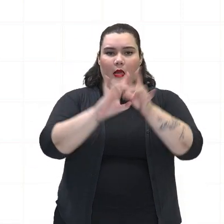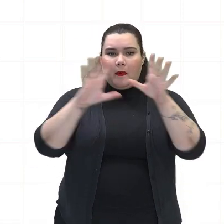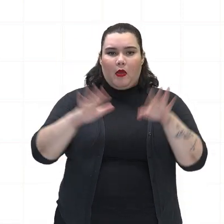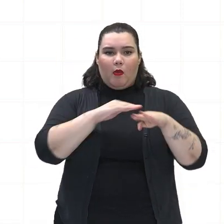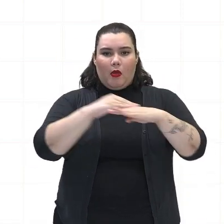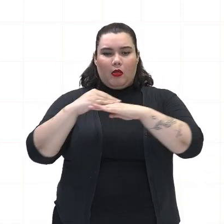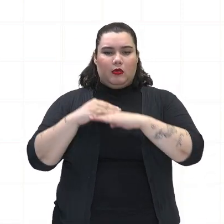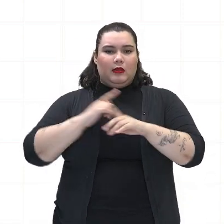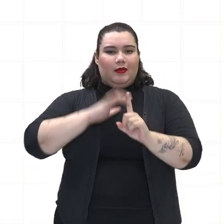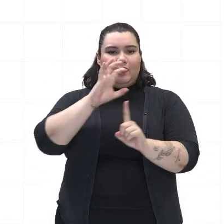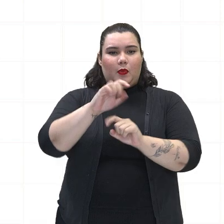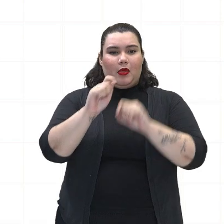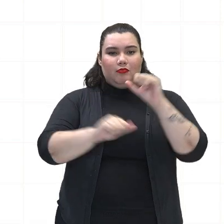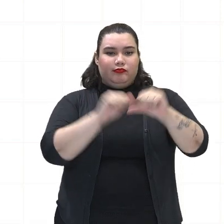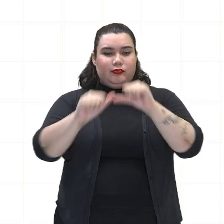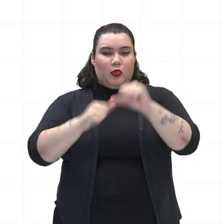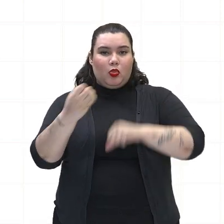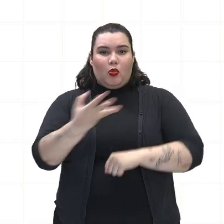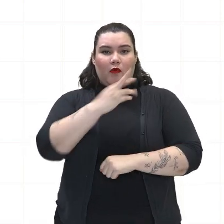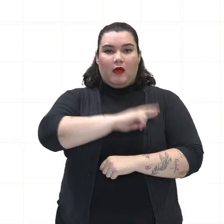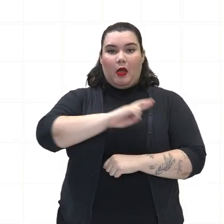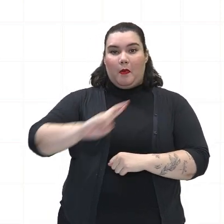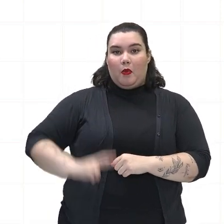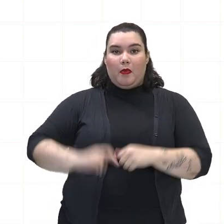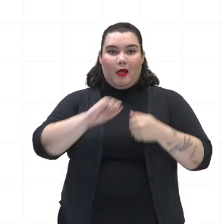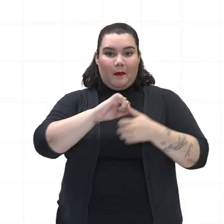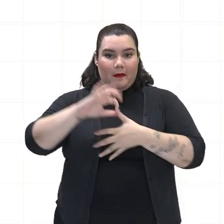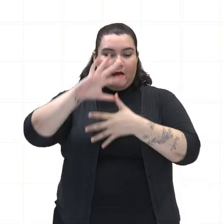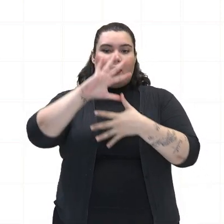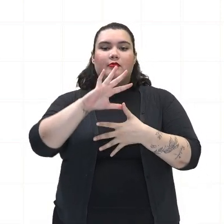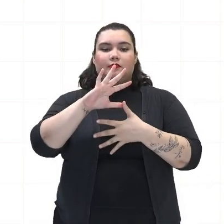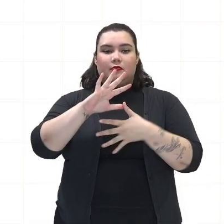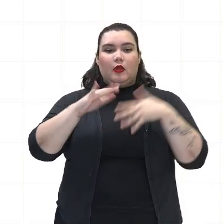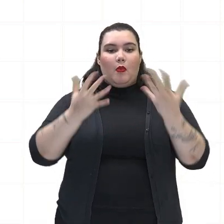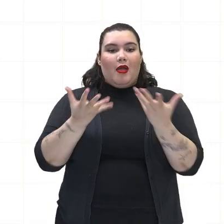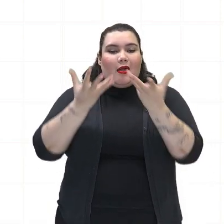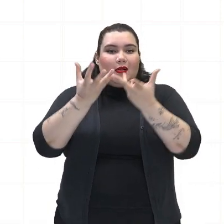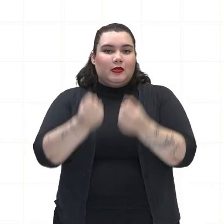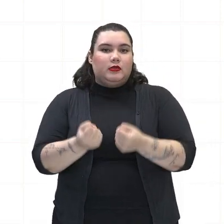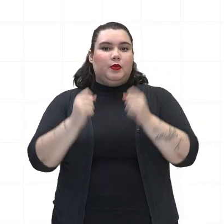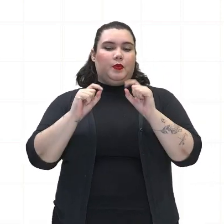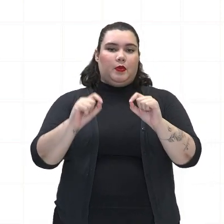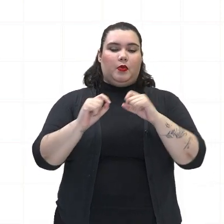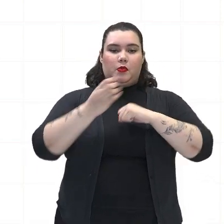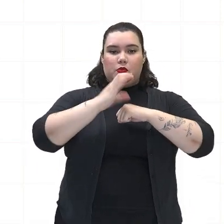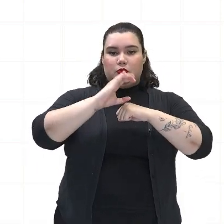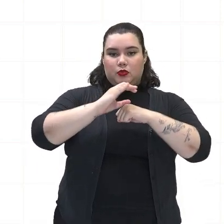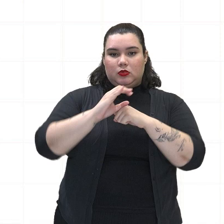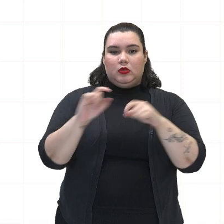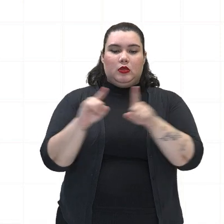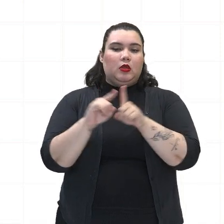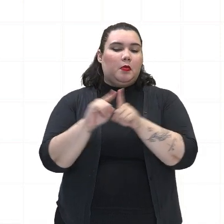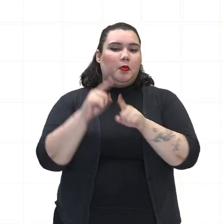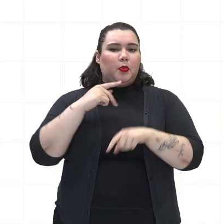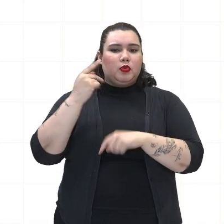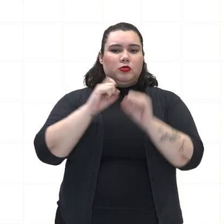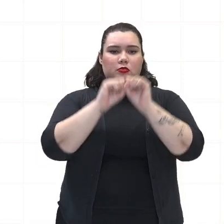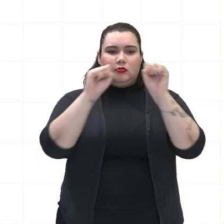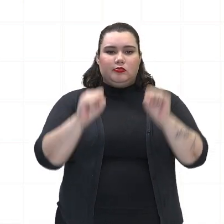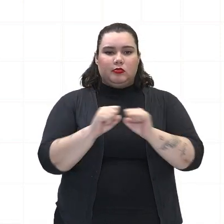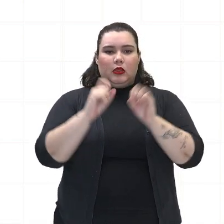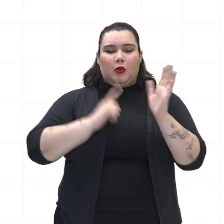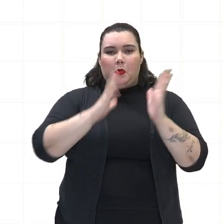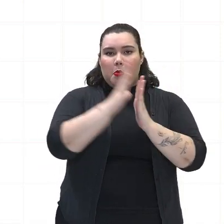novas repúblicas latino-americanas, que adotaram constituições e sistemas